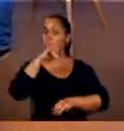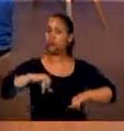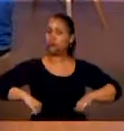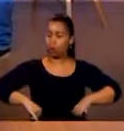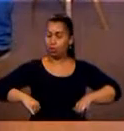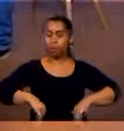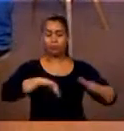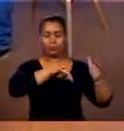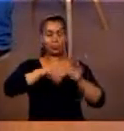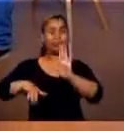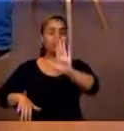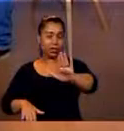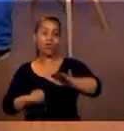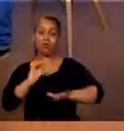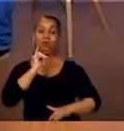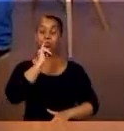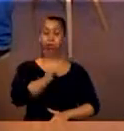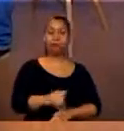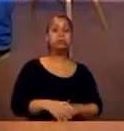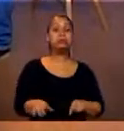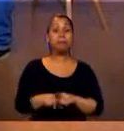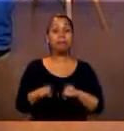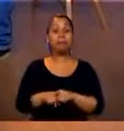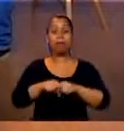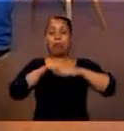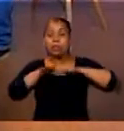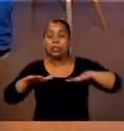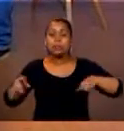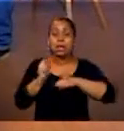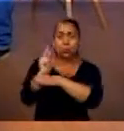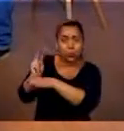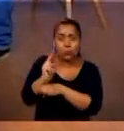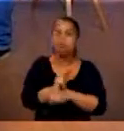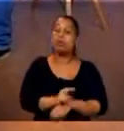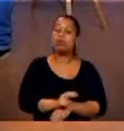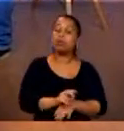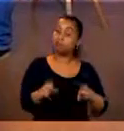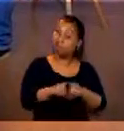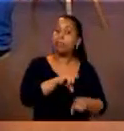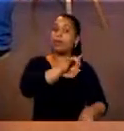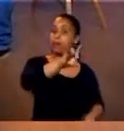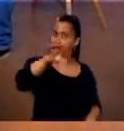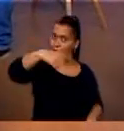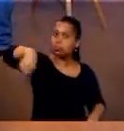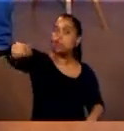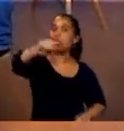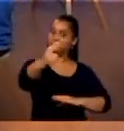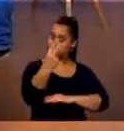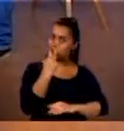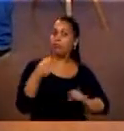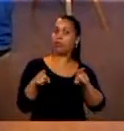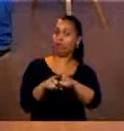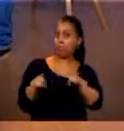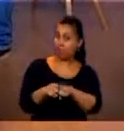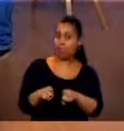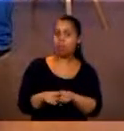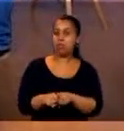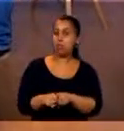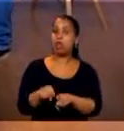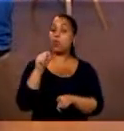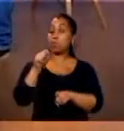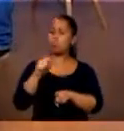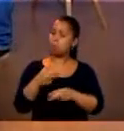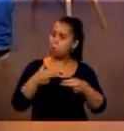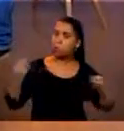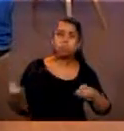essa questão de preservar os mananciais também diz respeito a quem está assistindo em casa. Não é uma luta de uma pessoa só. É, na realidade, uma